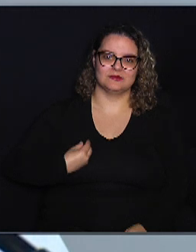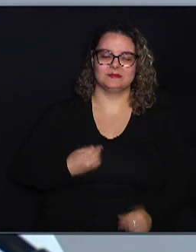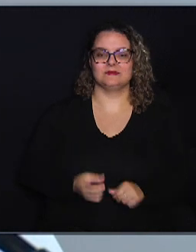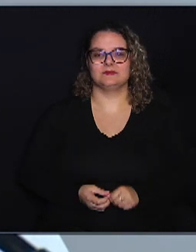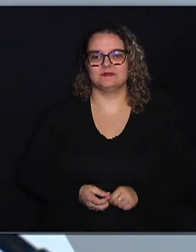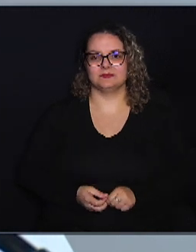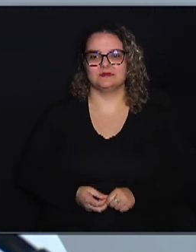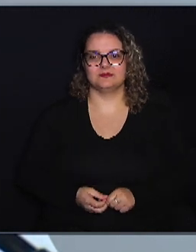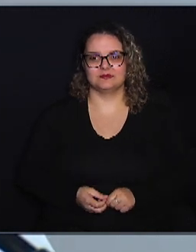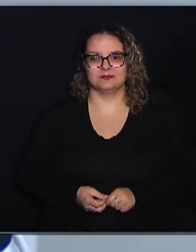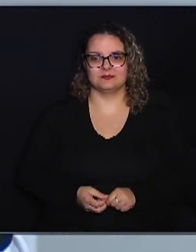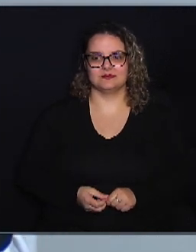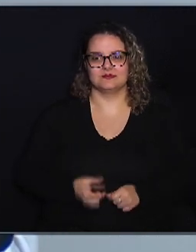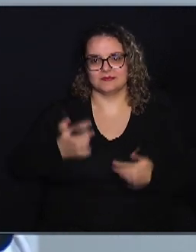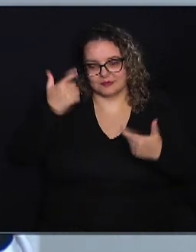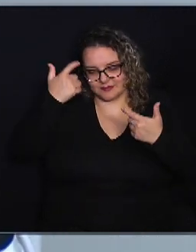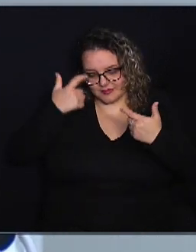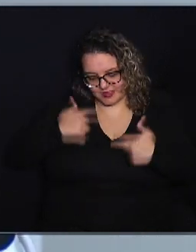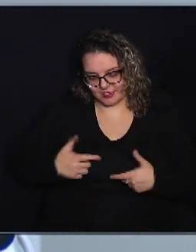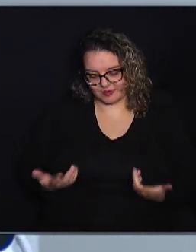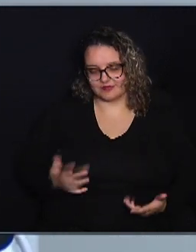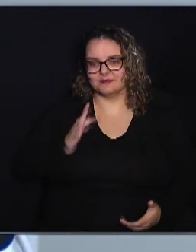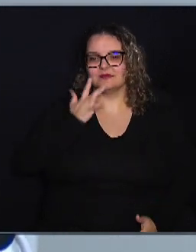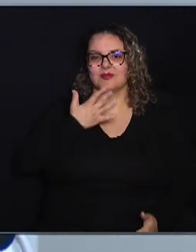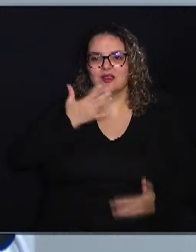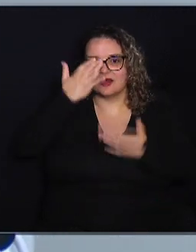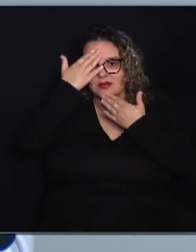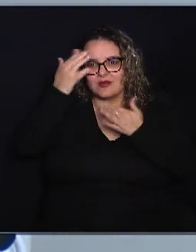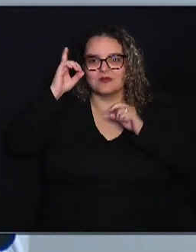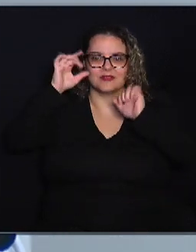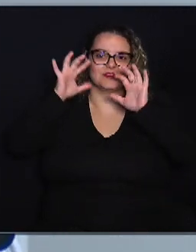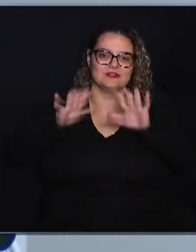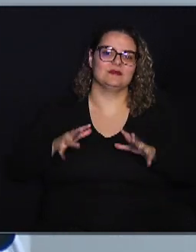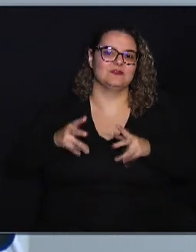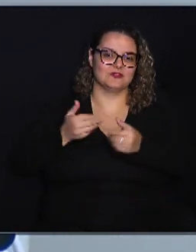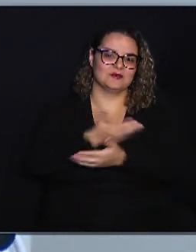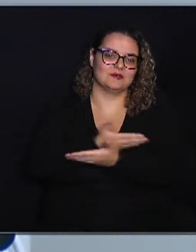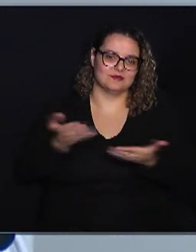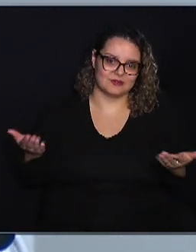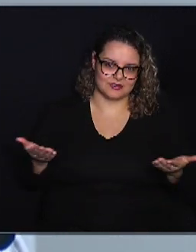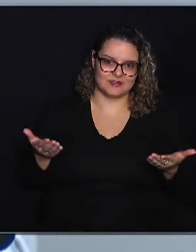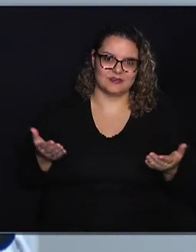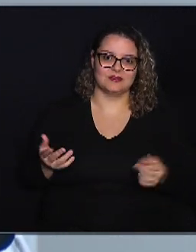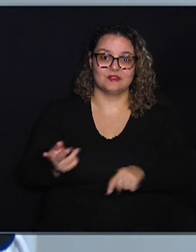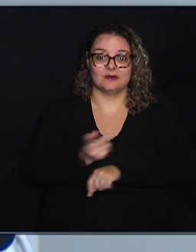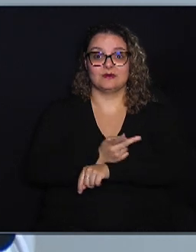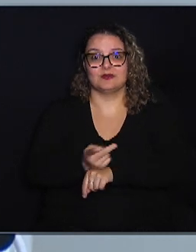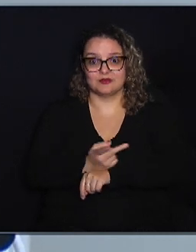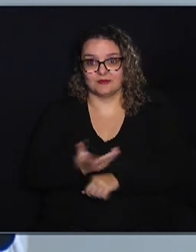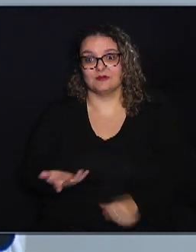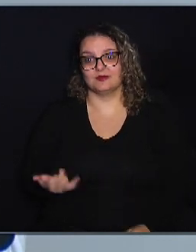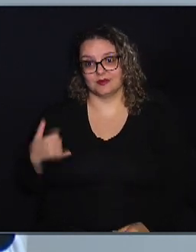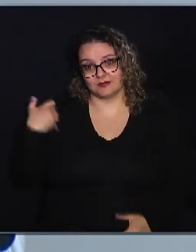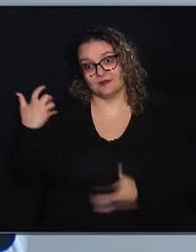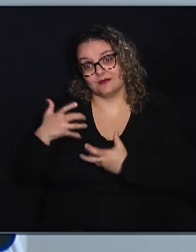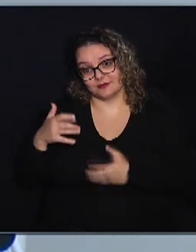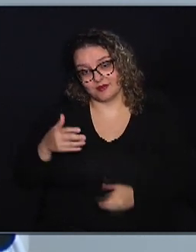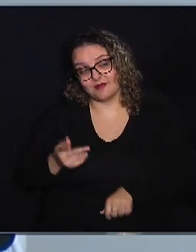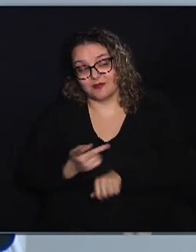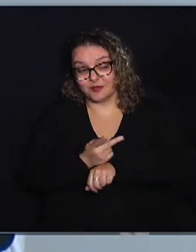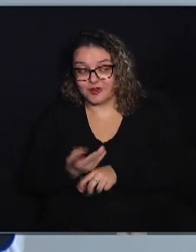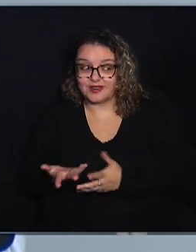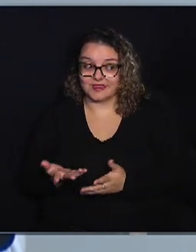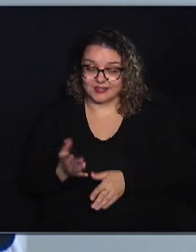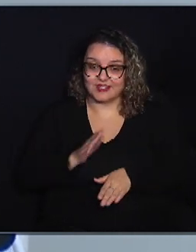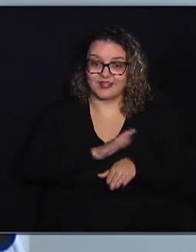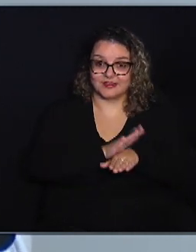E hoje eu sou um privilegiado. Muito obrigado mesmo, que Deus abençoe vocês. Eu vou procurar já agora, a idade mais avançada, ainda